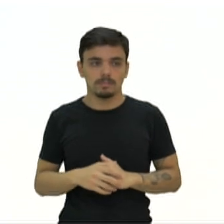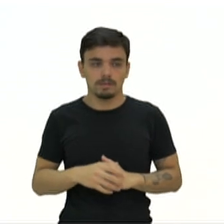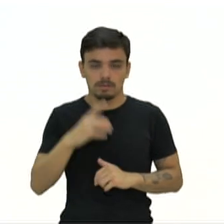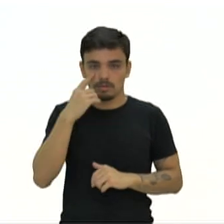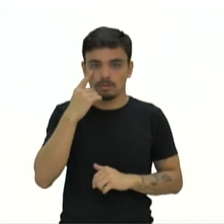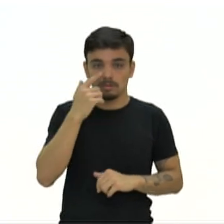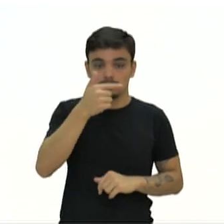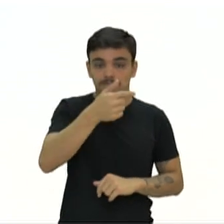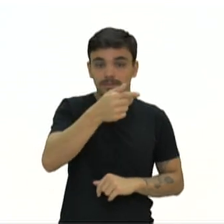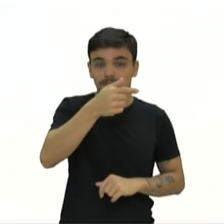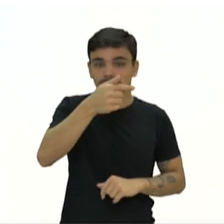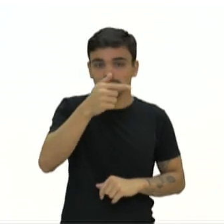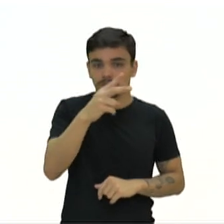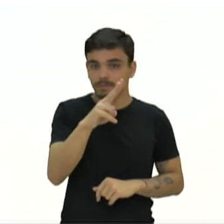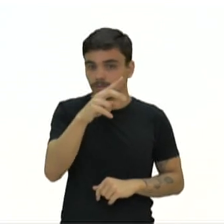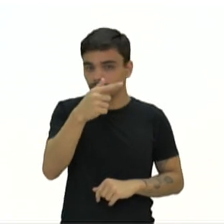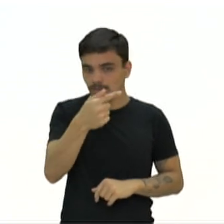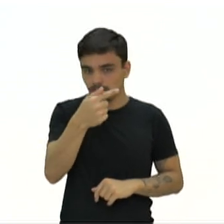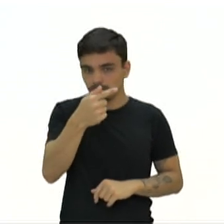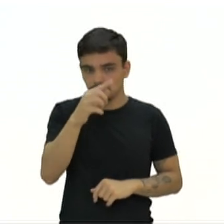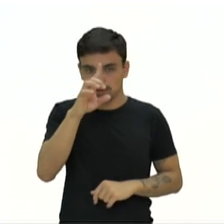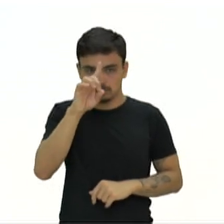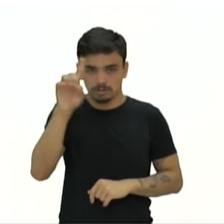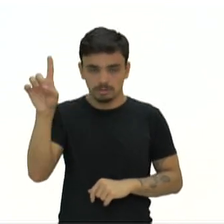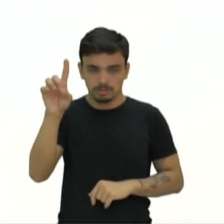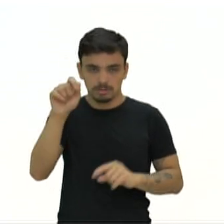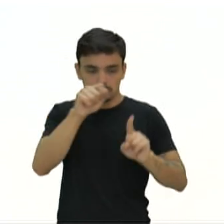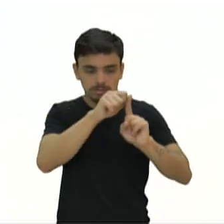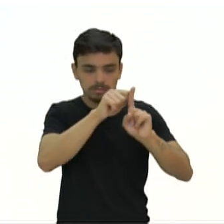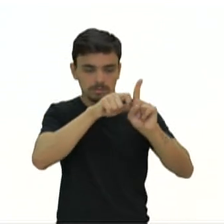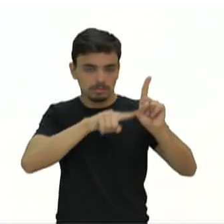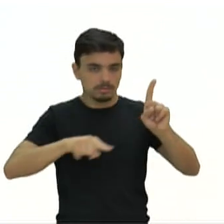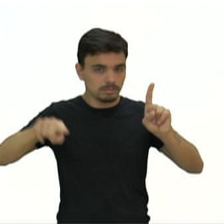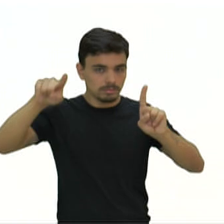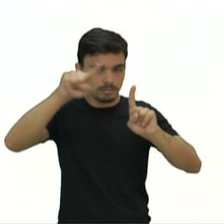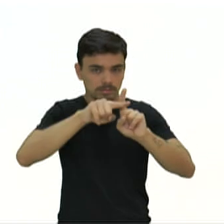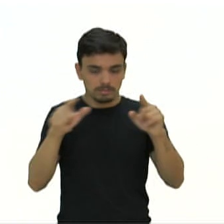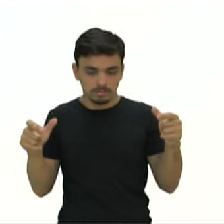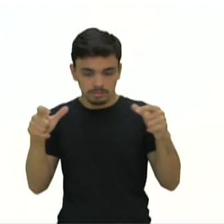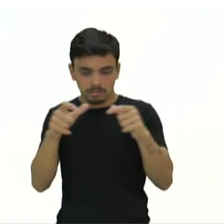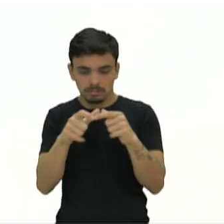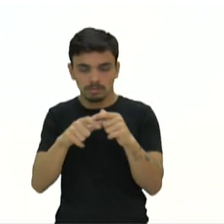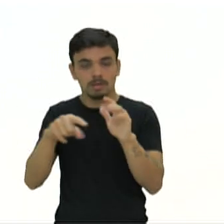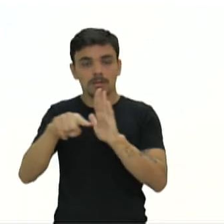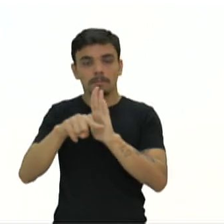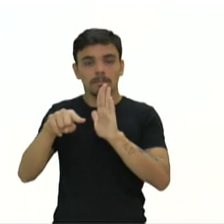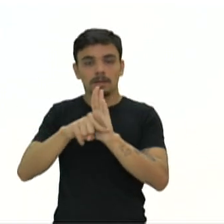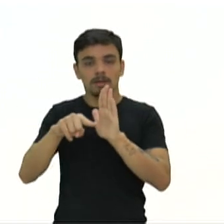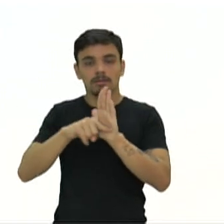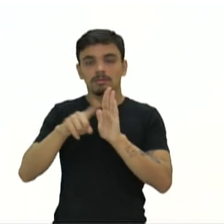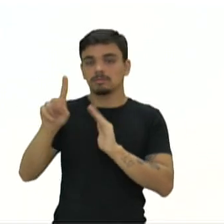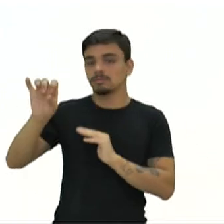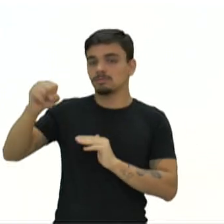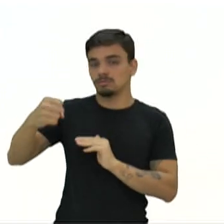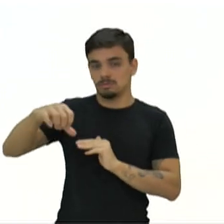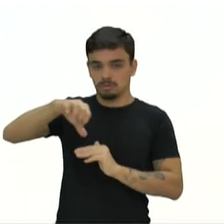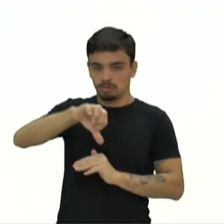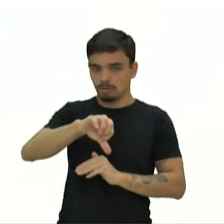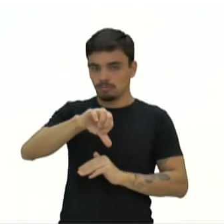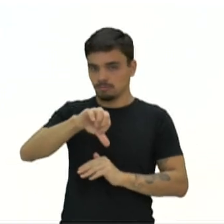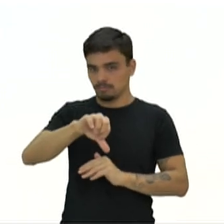27 dias do ciclo mais curto, menos 18 deu 9,